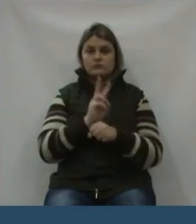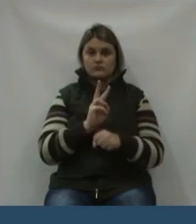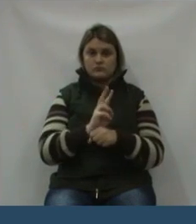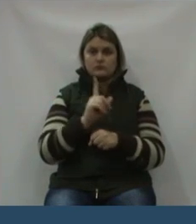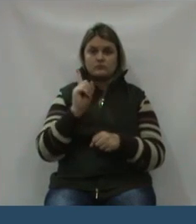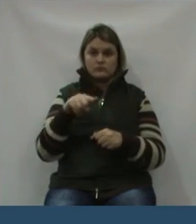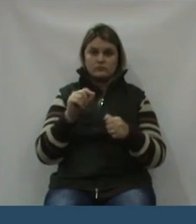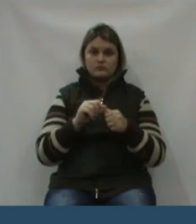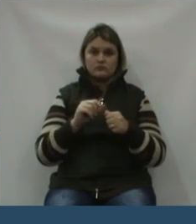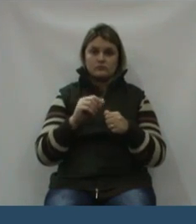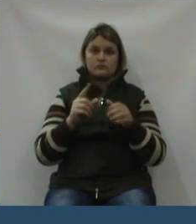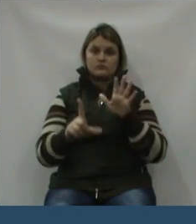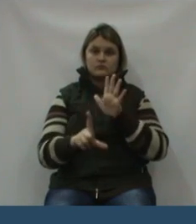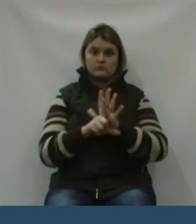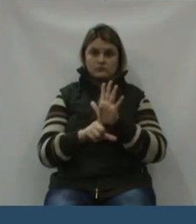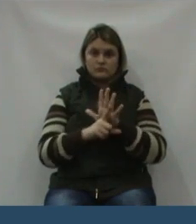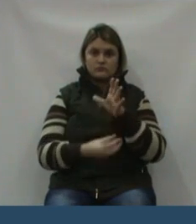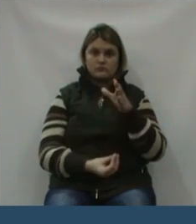essa, é criar uma lei já